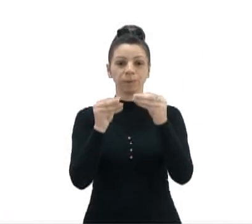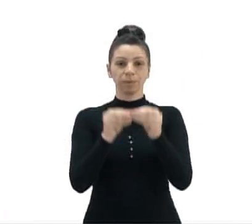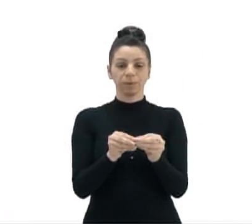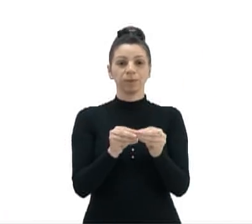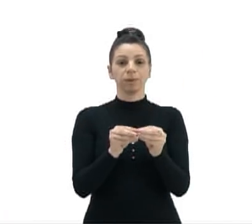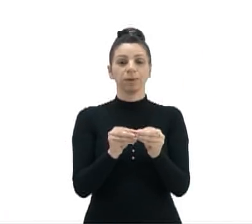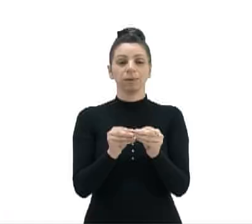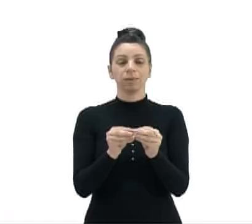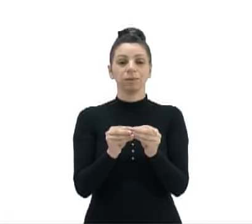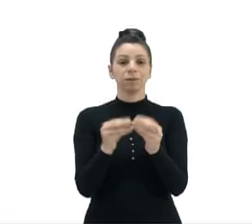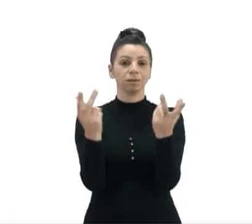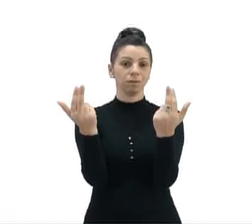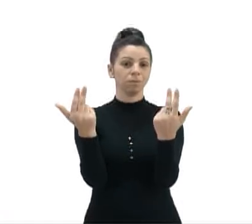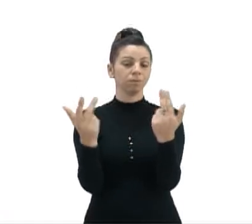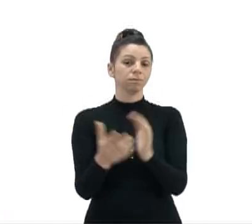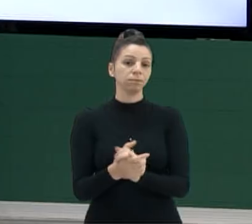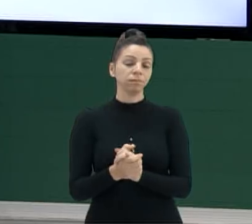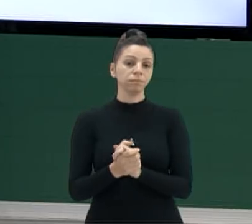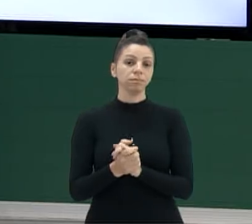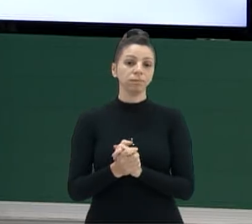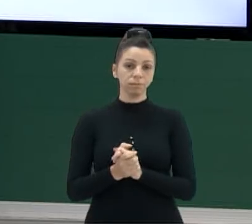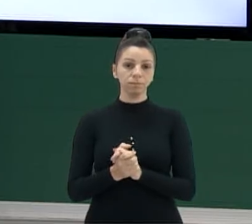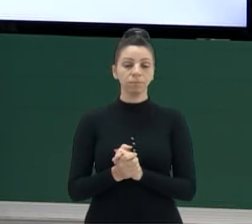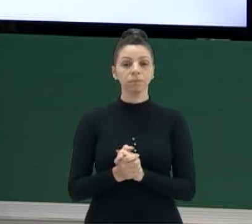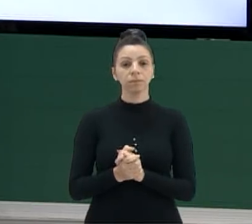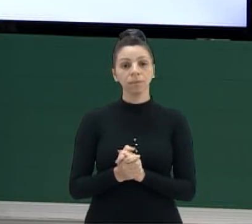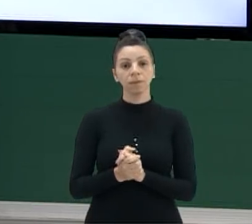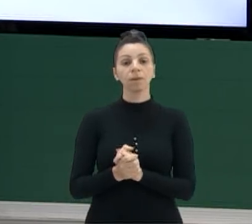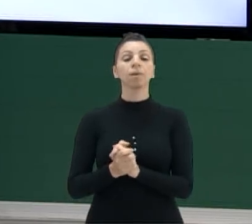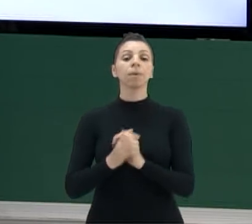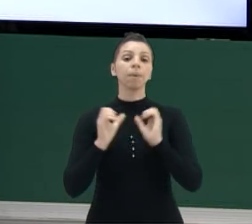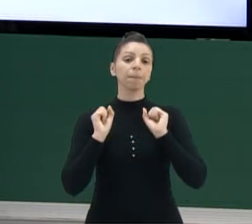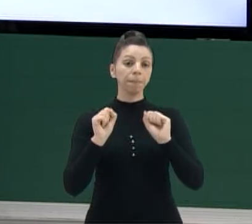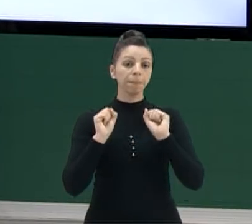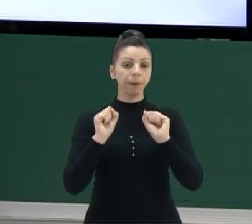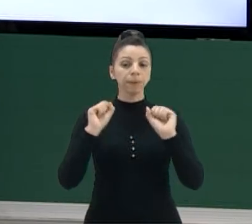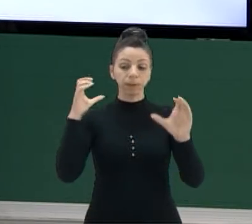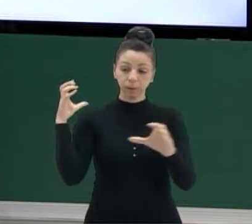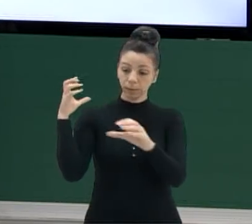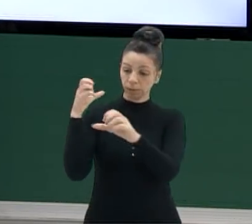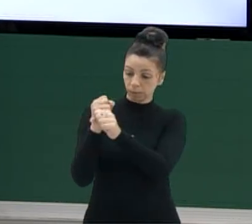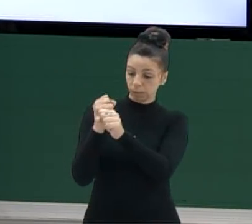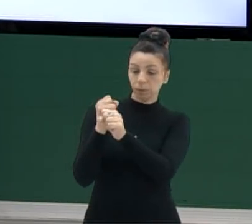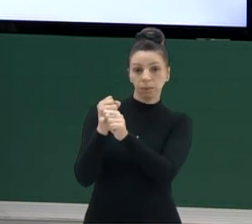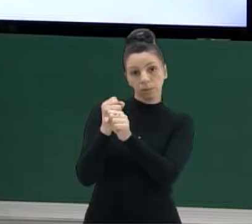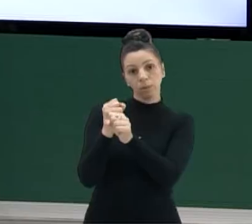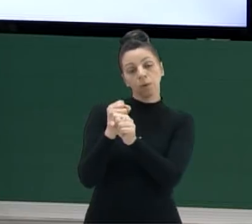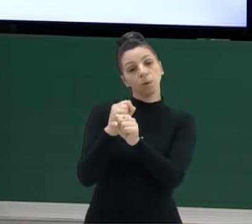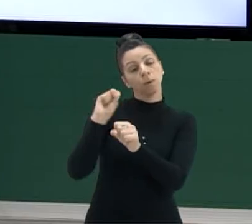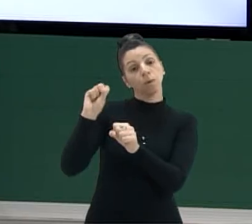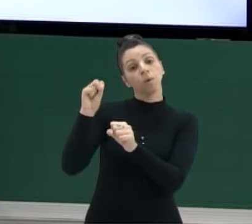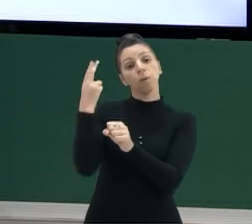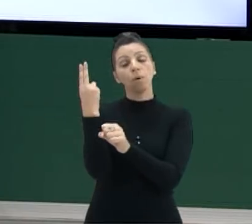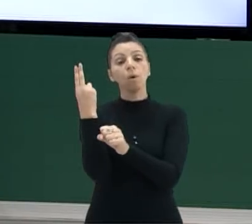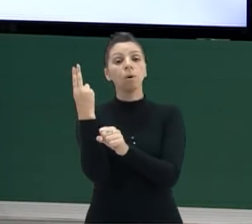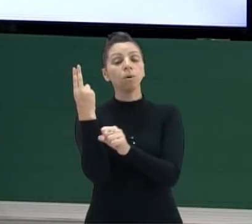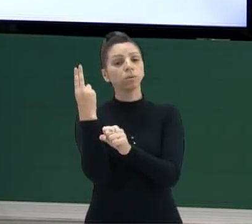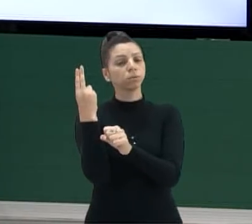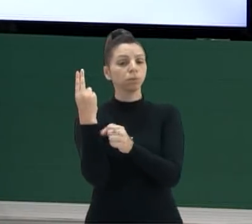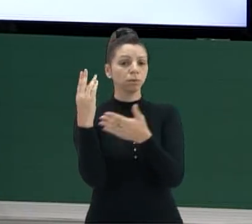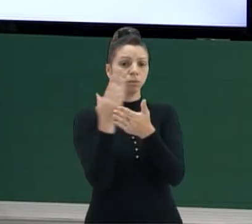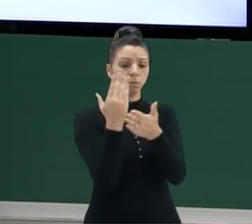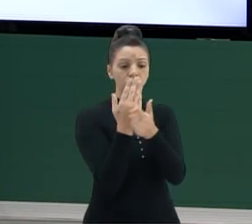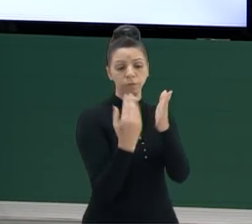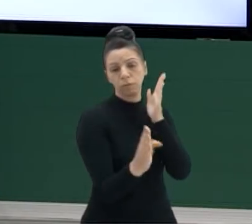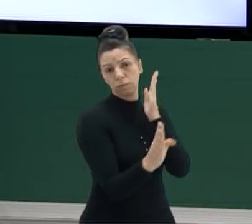termos semelhantes. Então, além de ser uma adição, eu posso chamar também de alguns livros, vocês